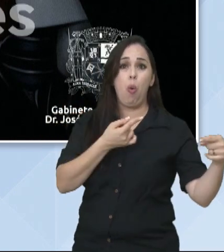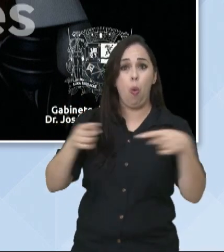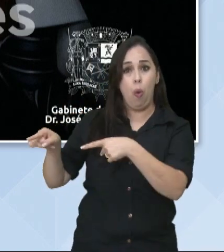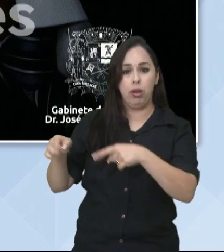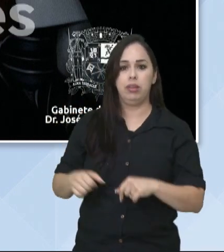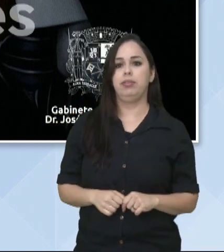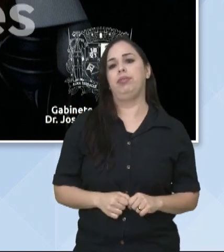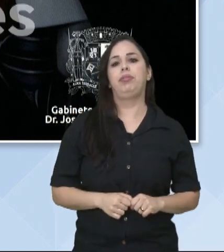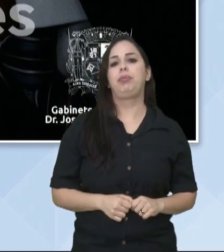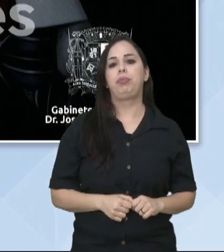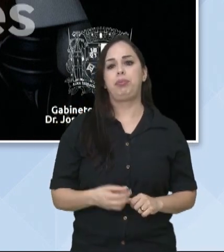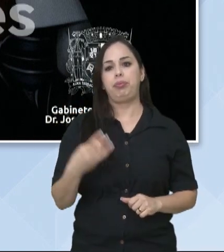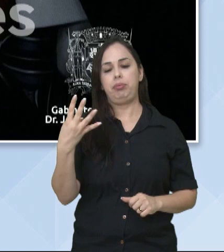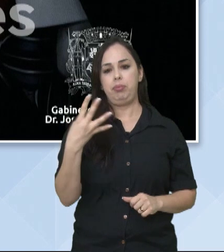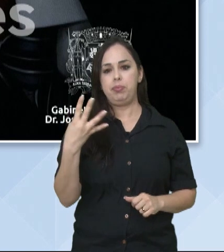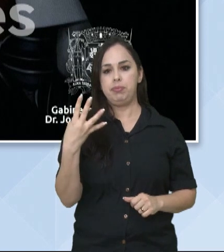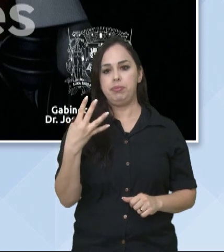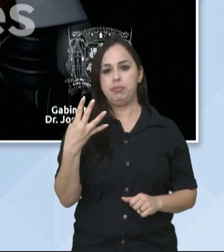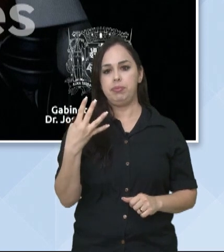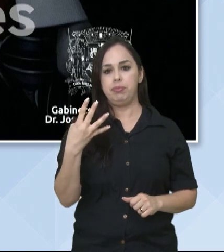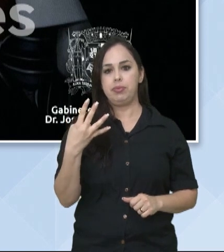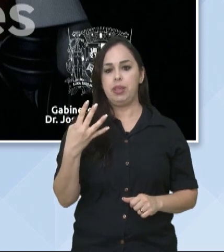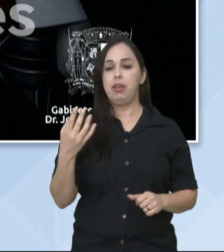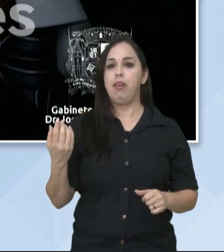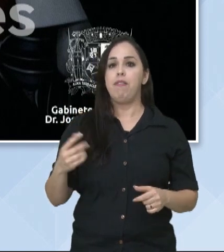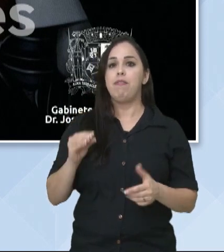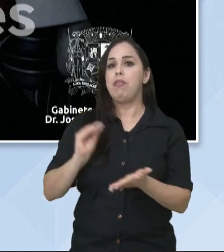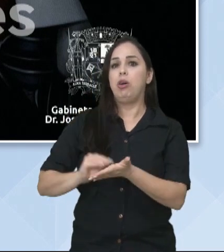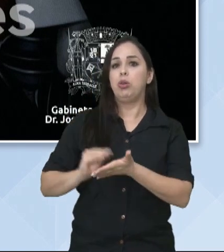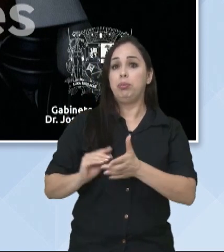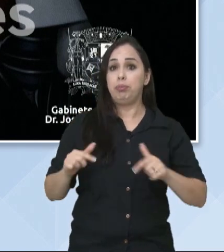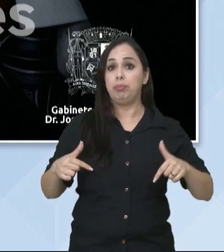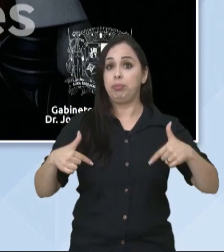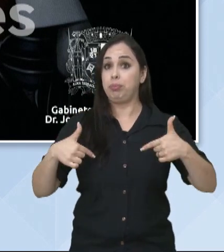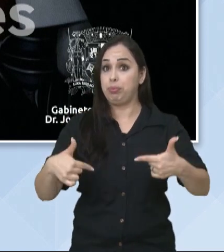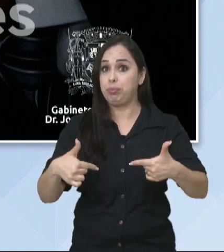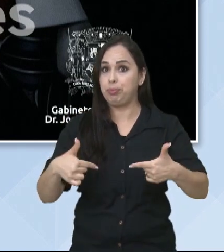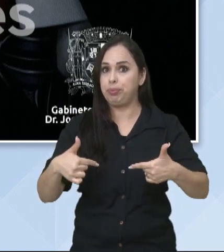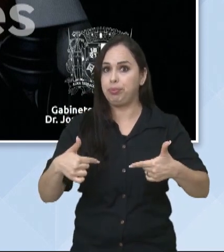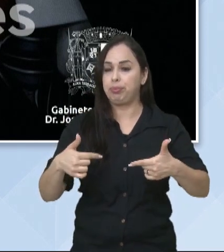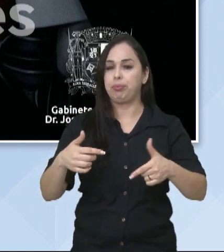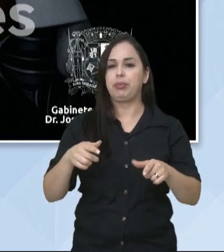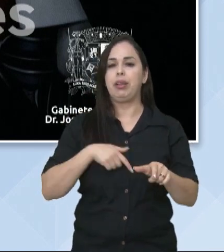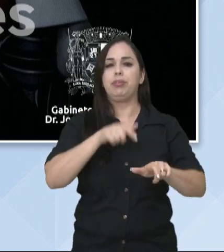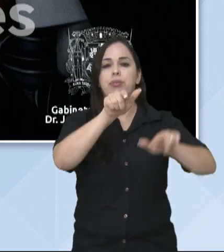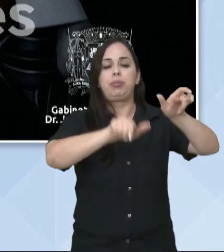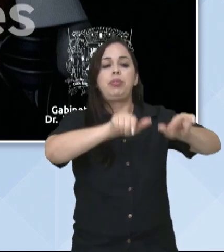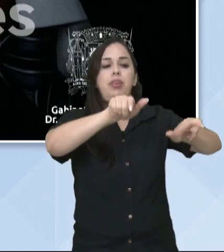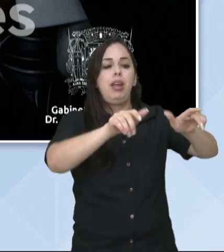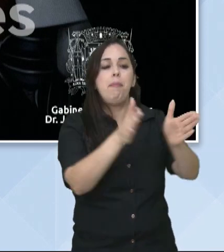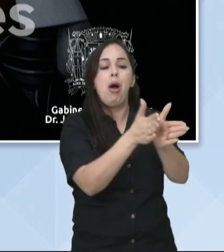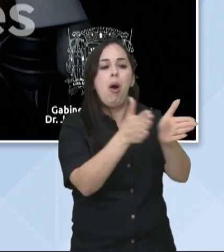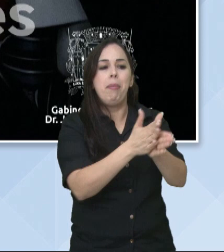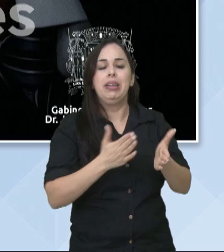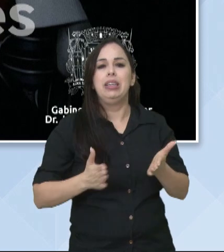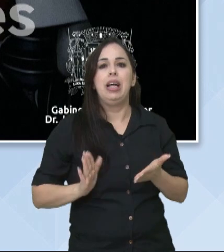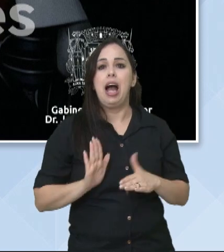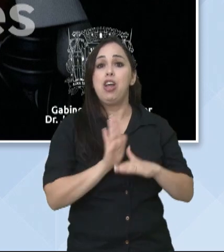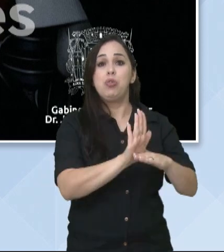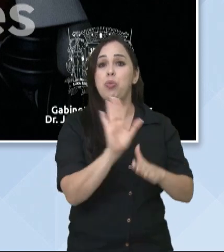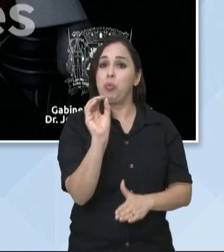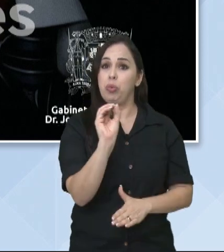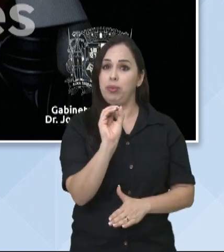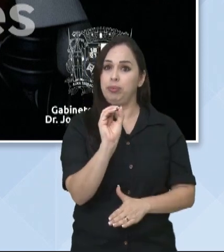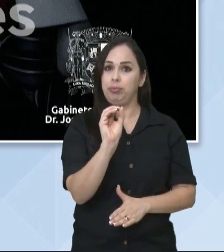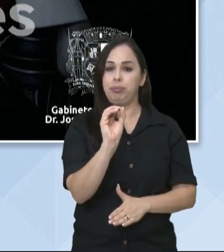Próximo. Falta de política mais clara desde o início para ajudar os mais pobres. Como eu falei, não teve um